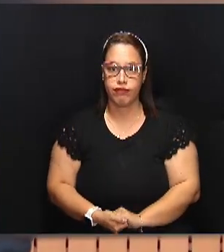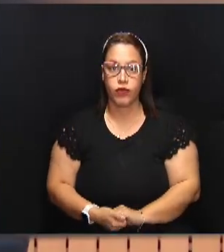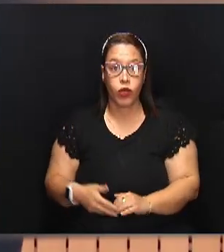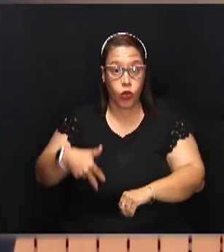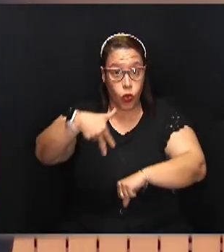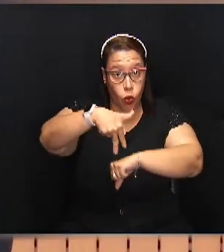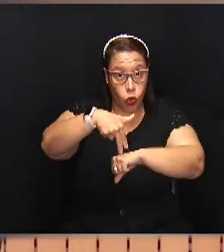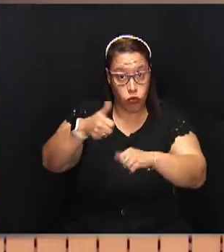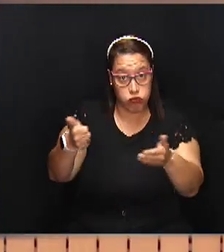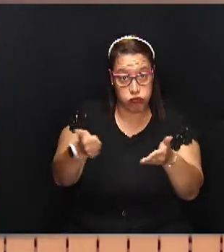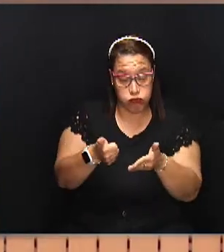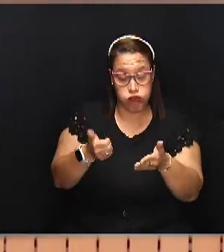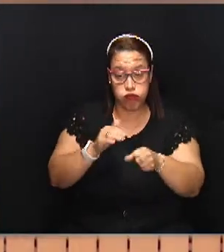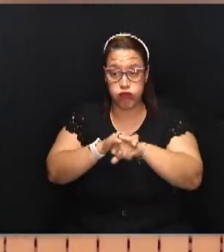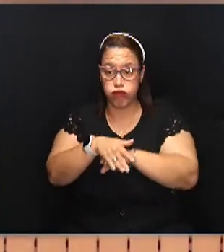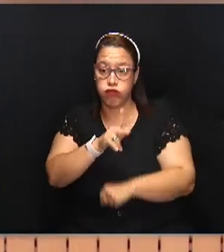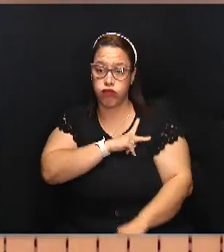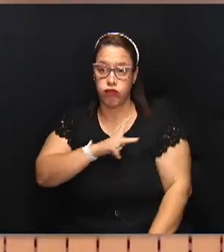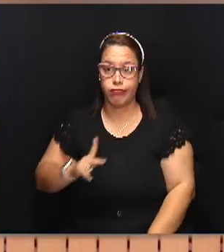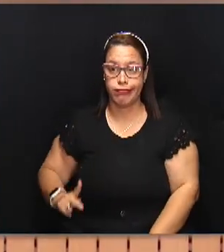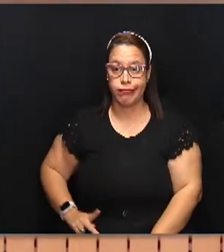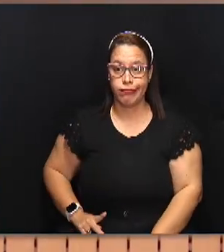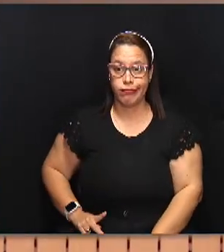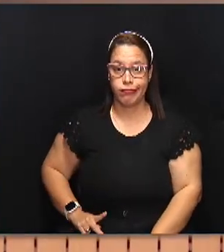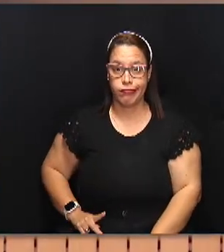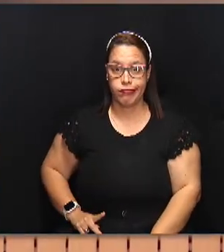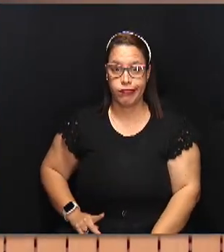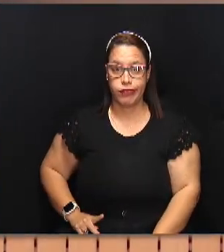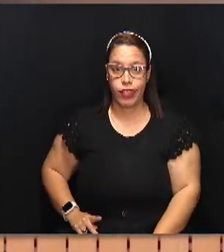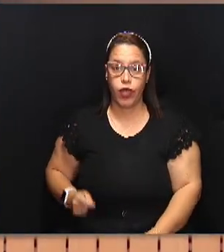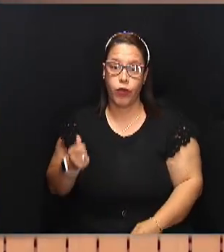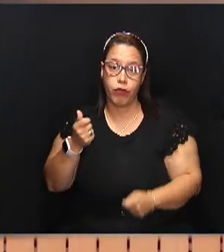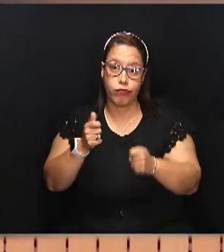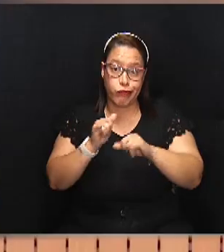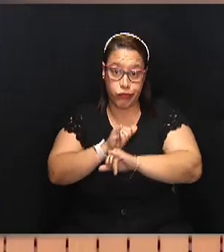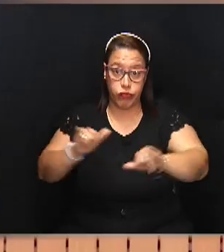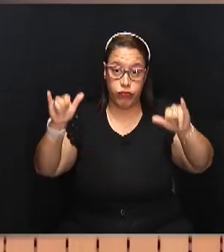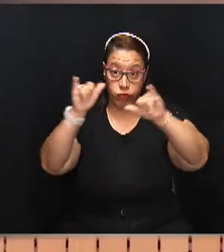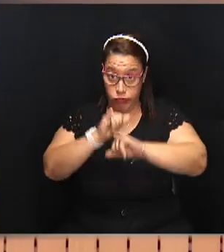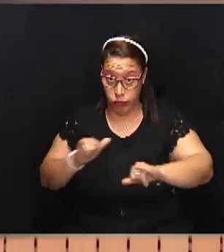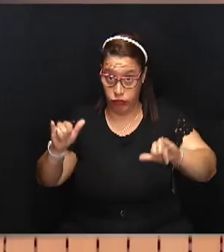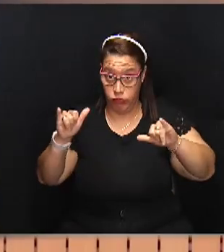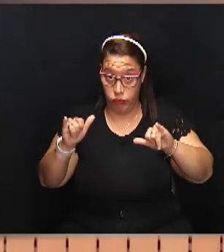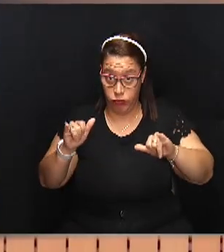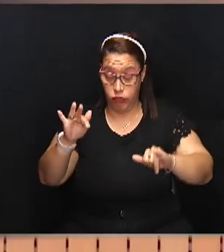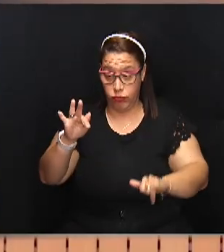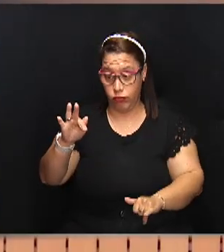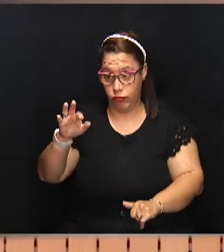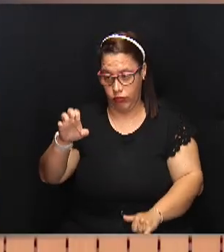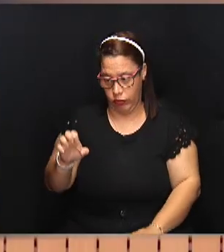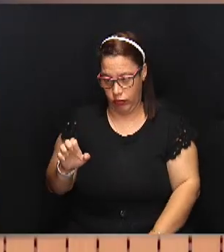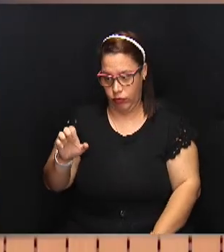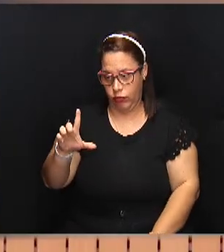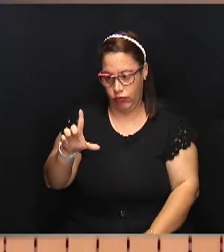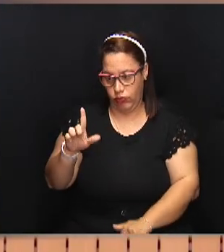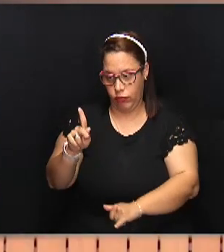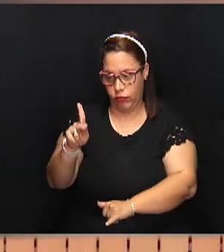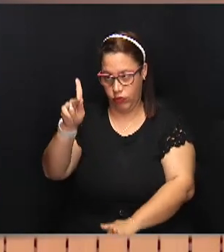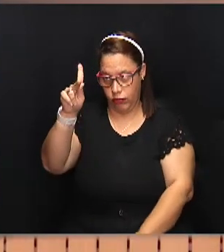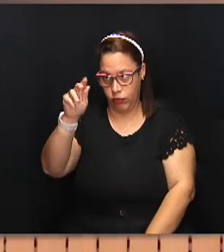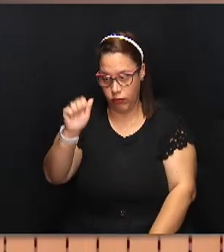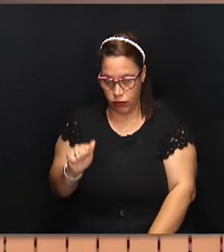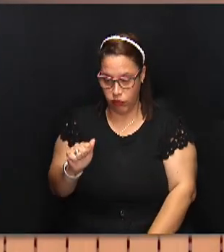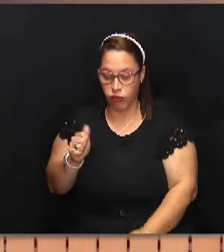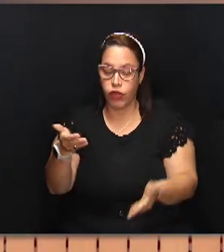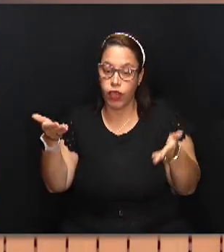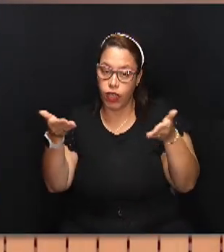essa tribuna essa noite, senhor presidente, ainda é um pouco da repercussão do caso Felca. E